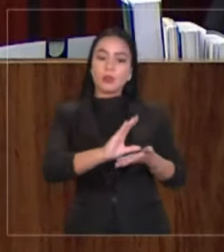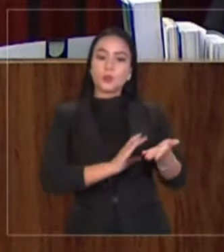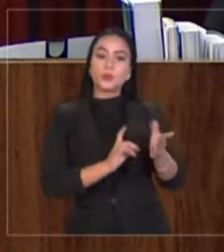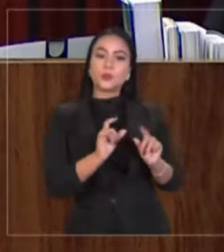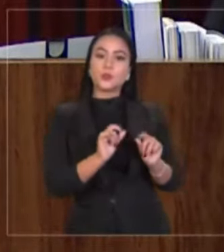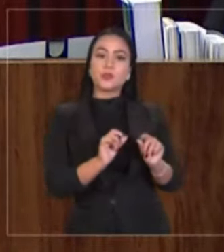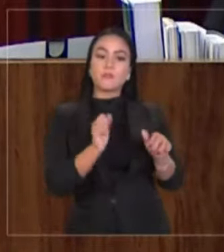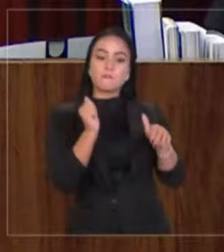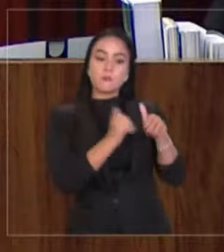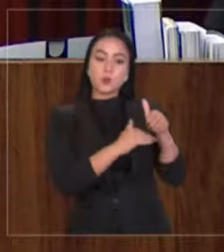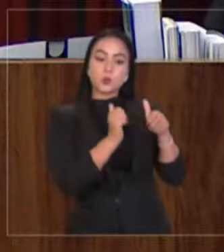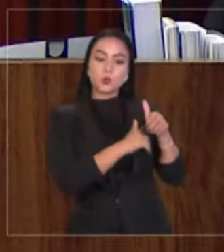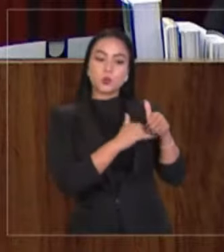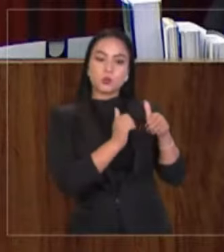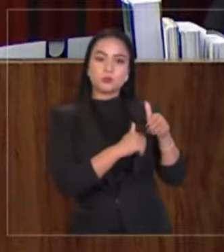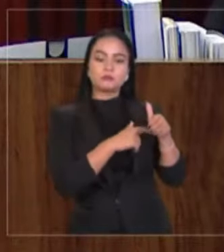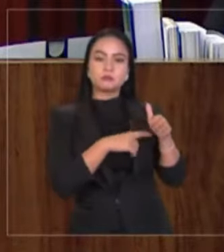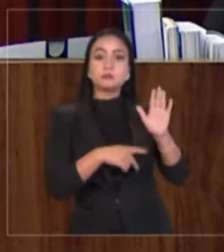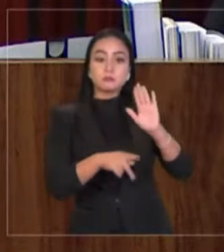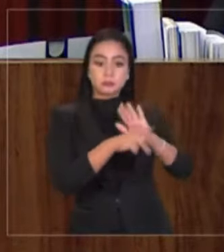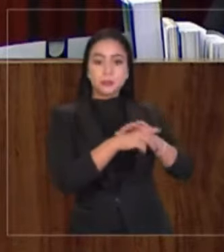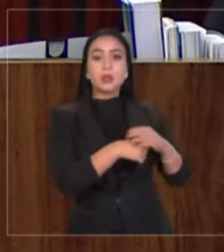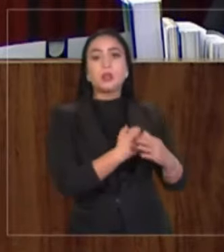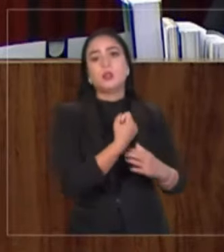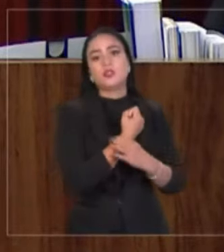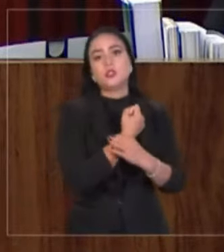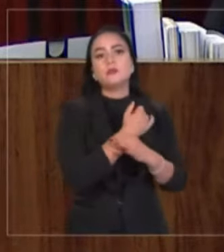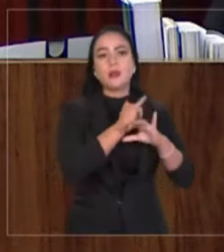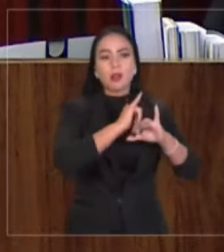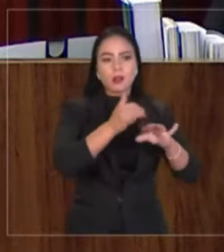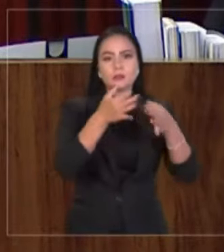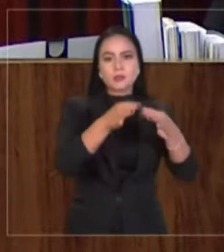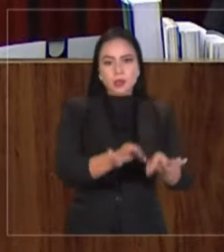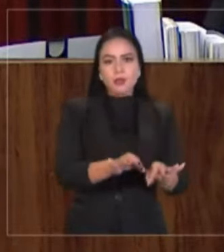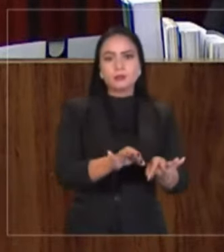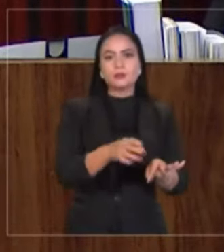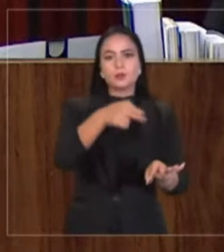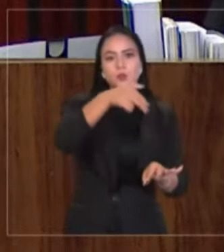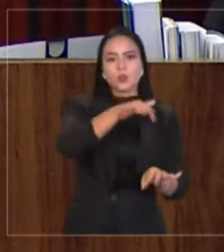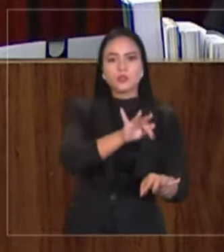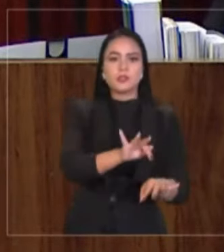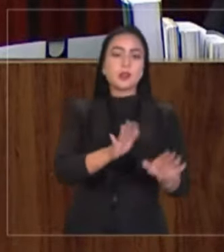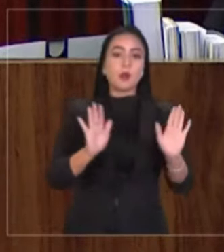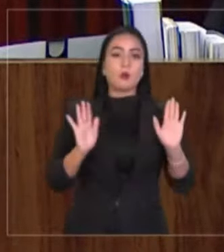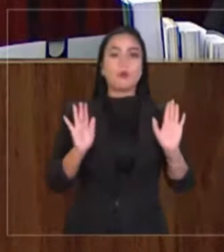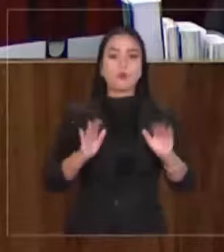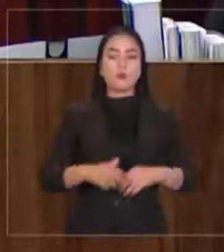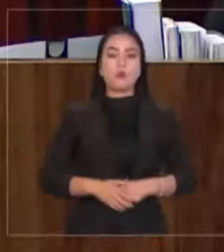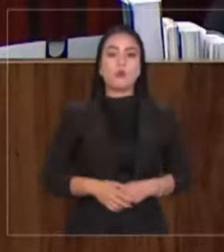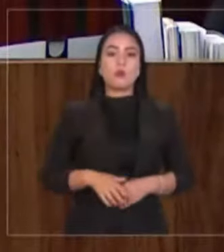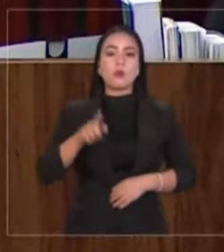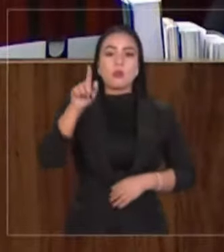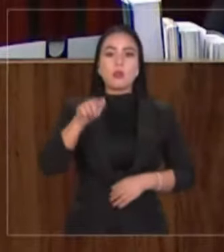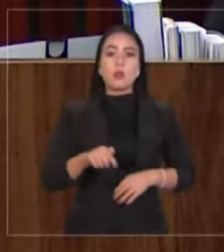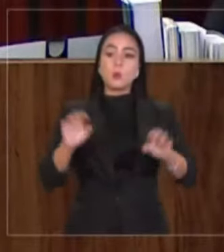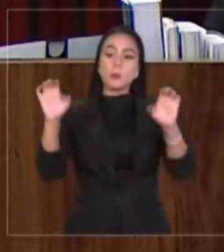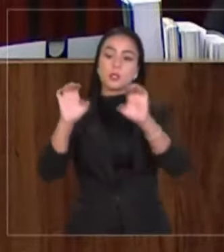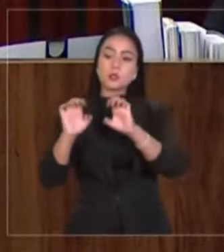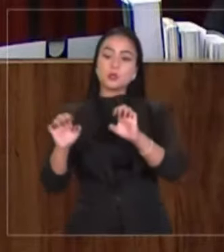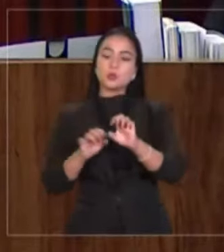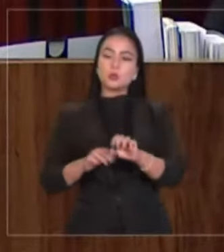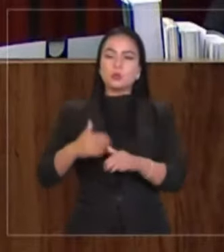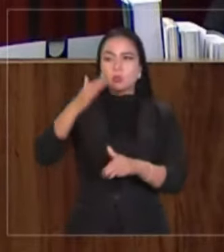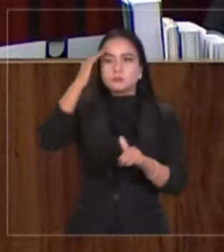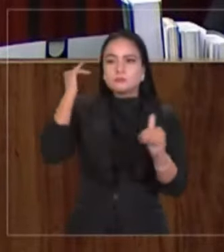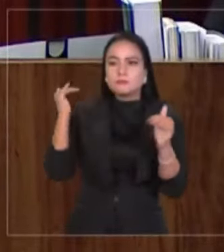fundos de partidos declarados eh e lá houve uma criação de estrutura física e logística com